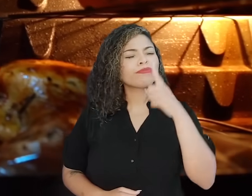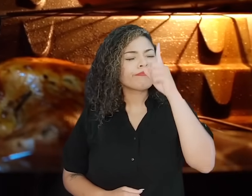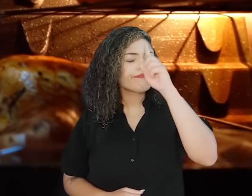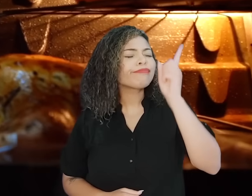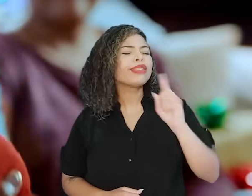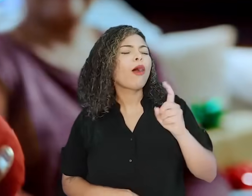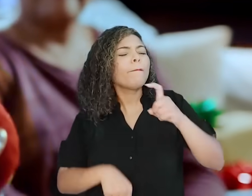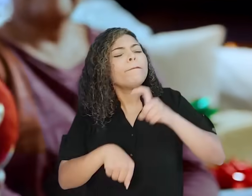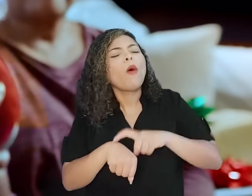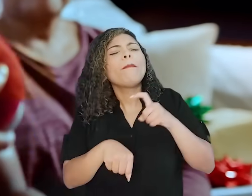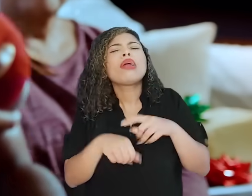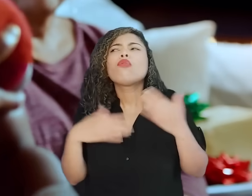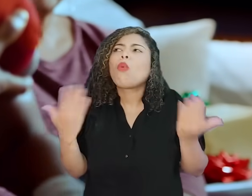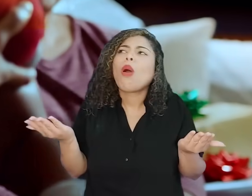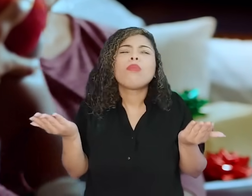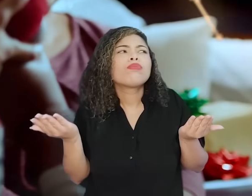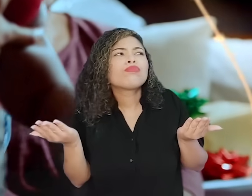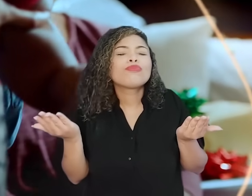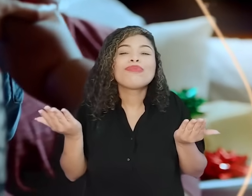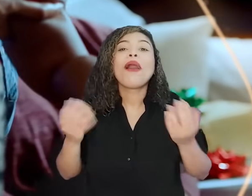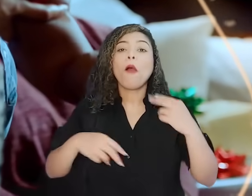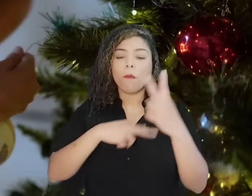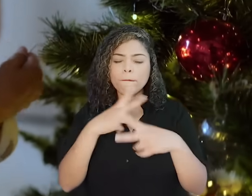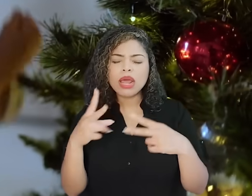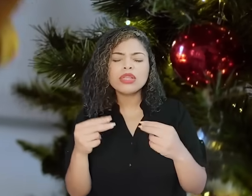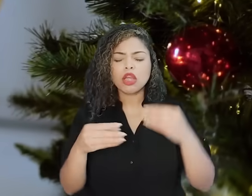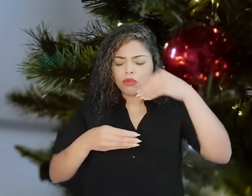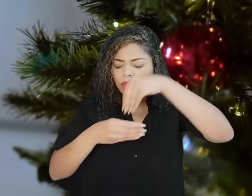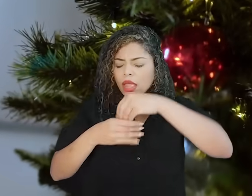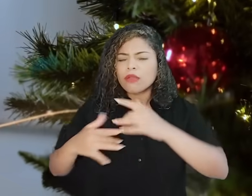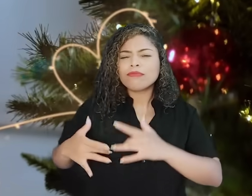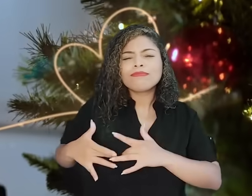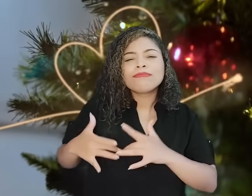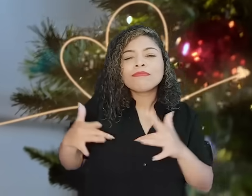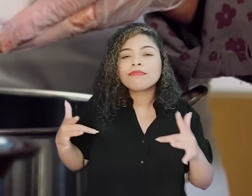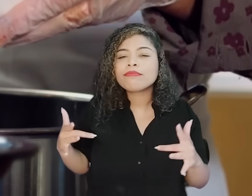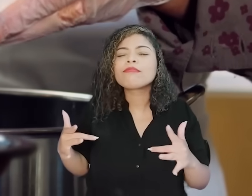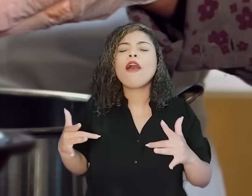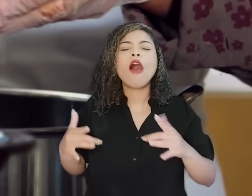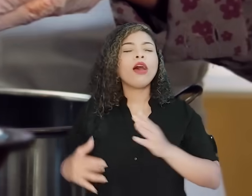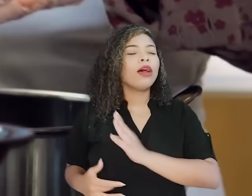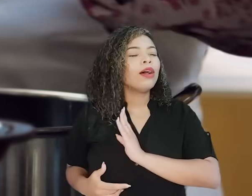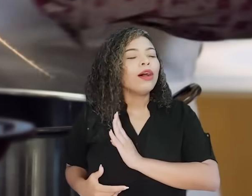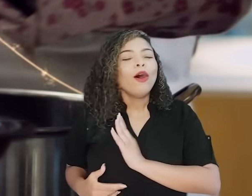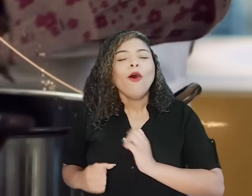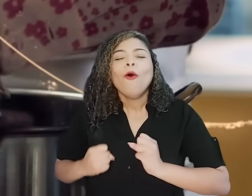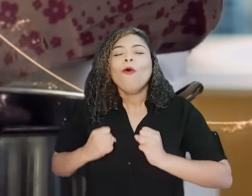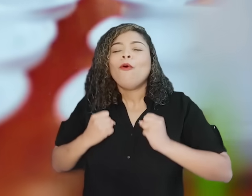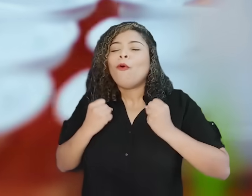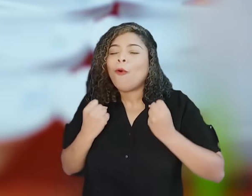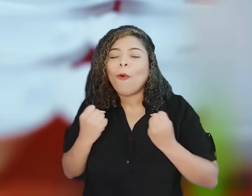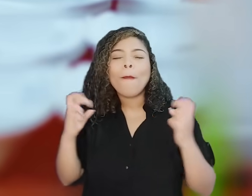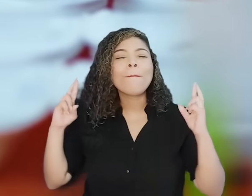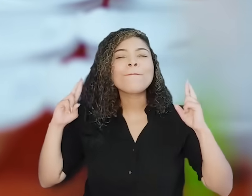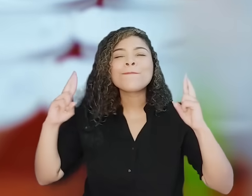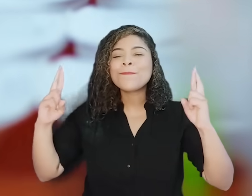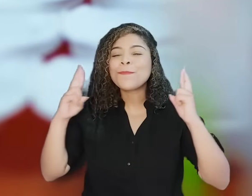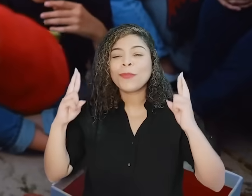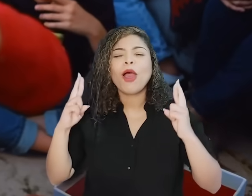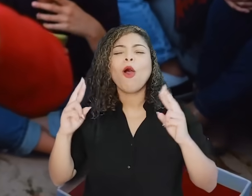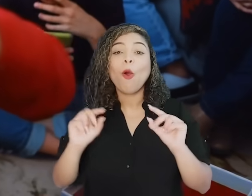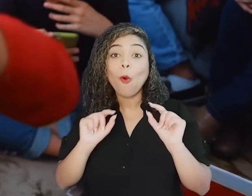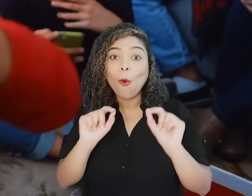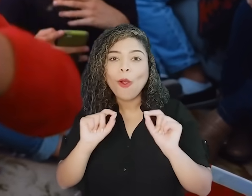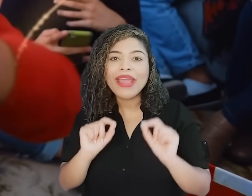A gente só não sabia quando ele iria chegar. Um presente construído com solidariedade, coração forte e